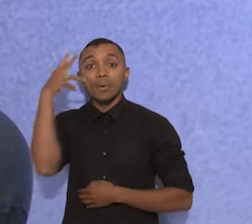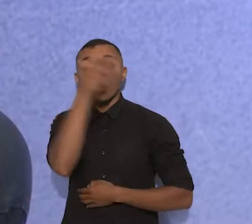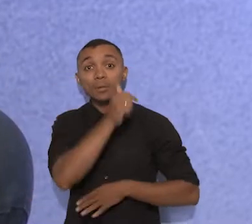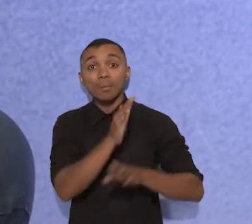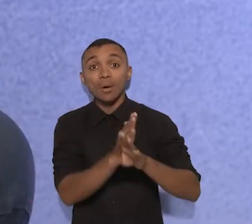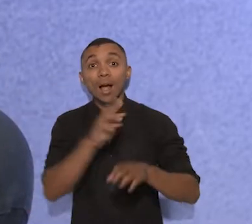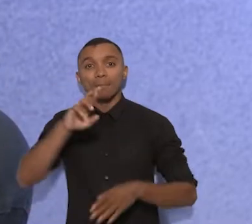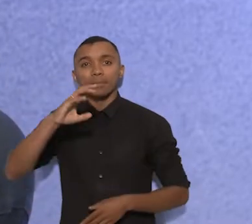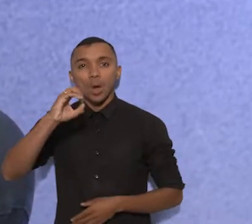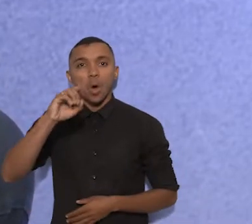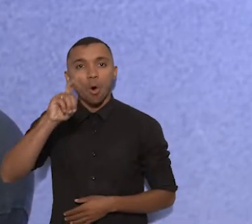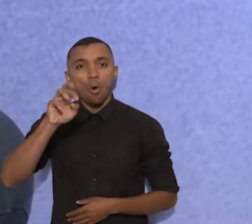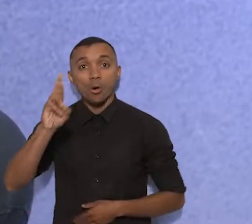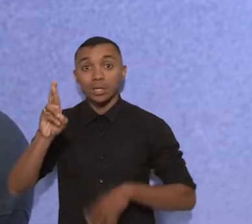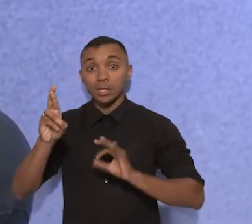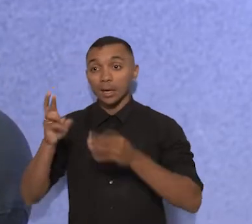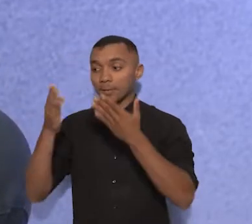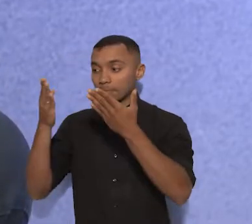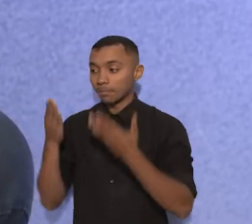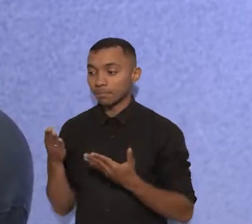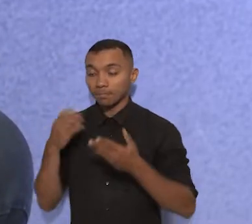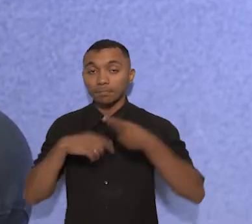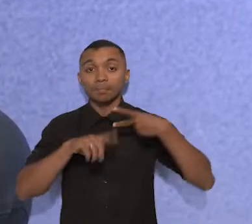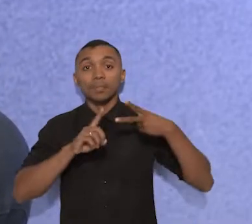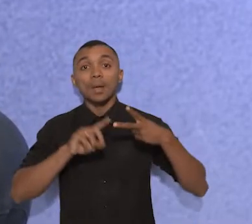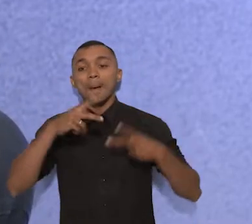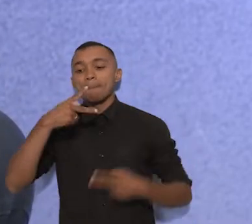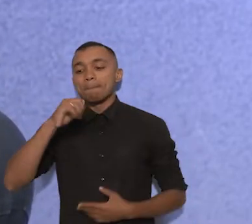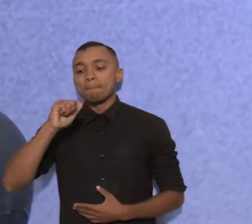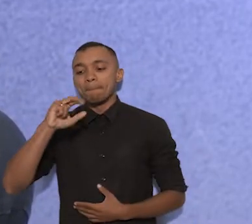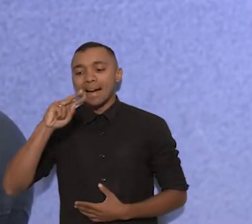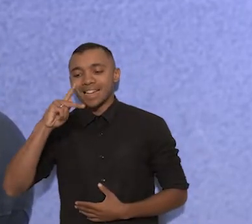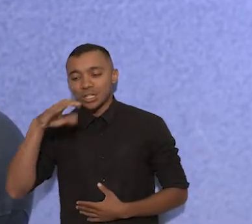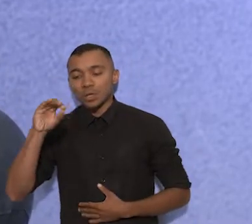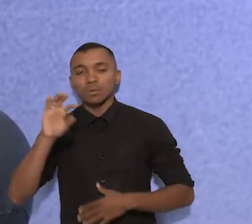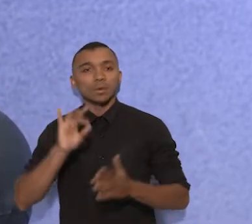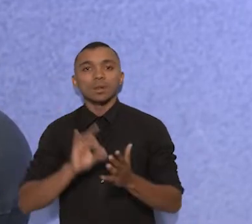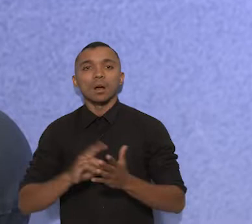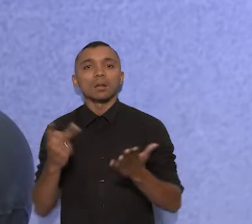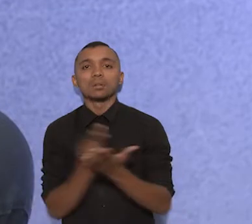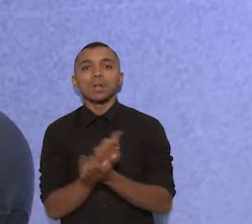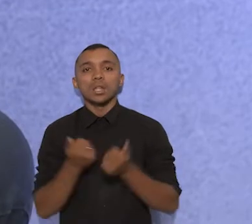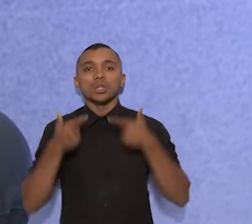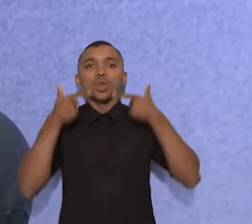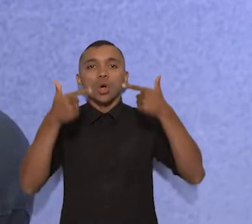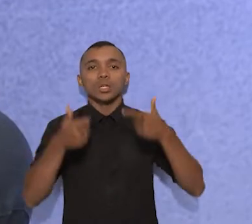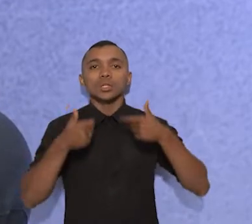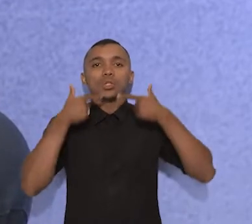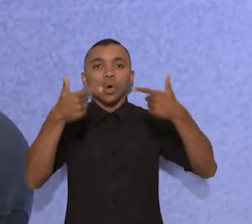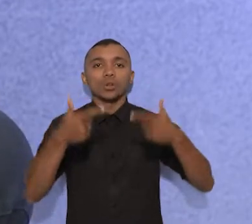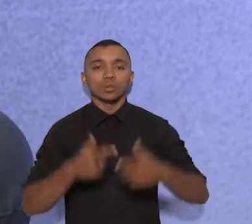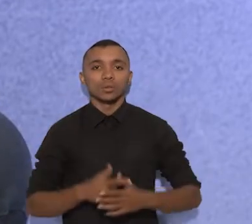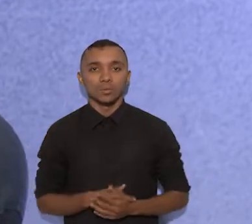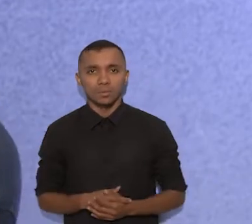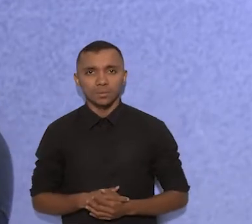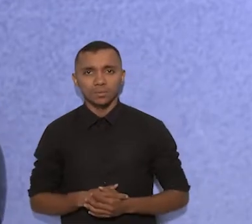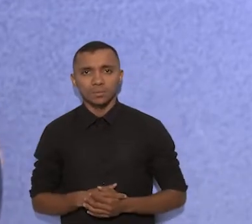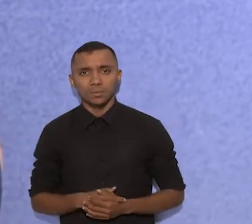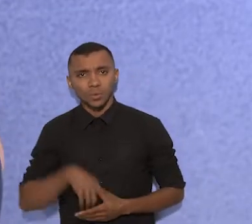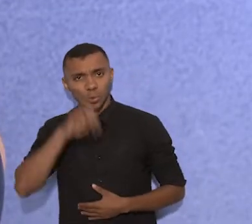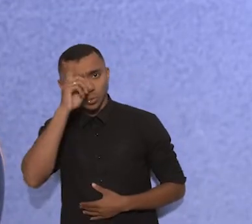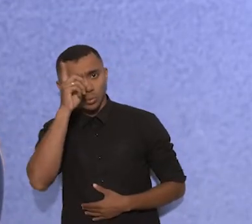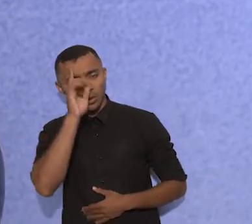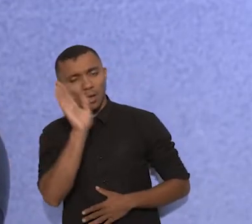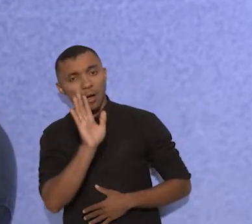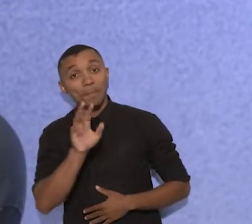Roger Guedes e do Pacheco foram dois achados. Dois achados. Não se faz um gol daquele todo dia.